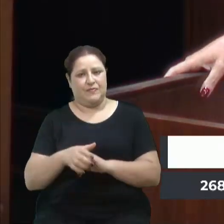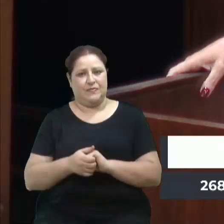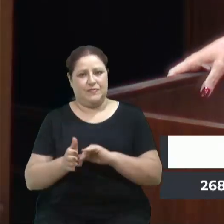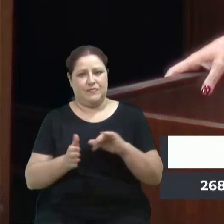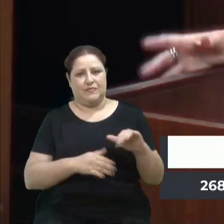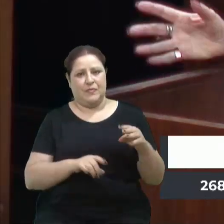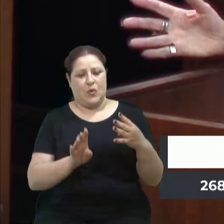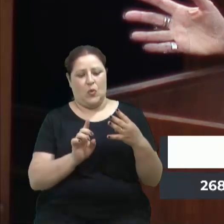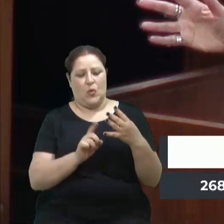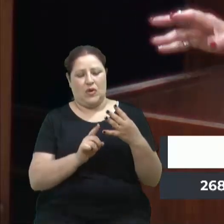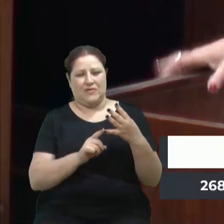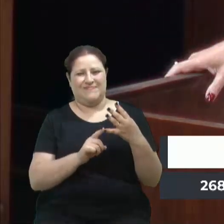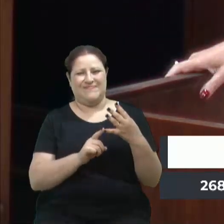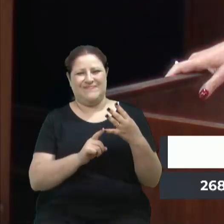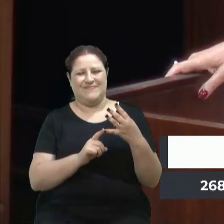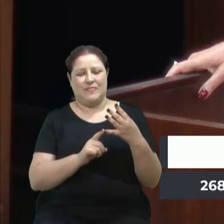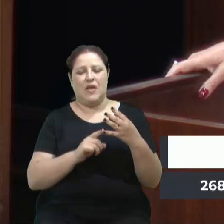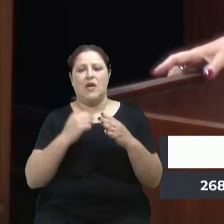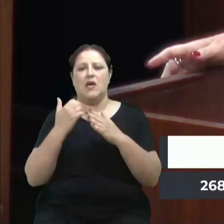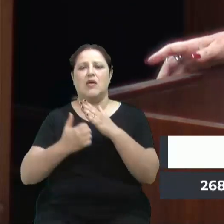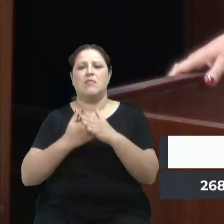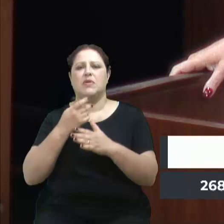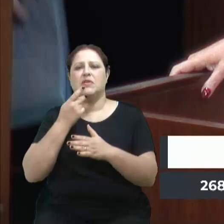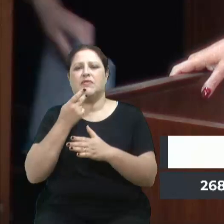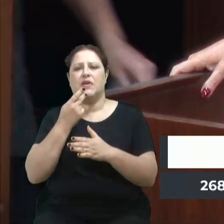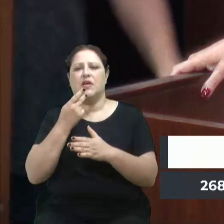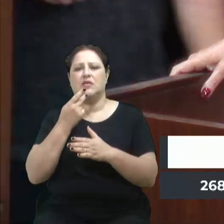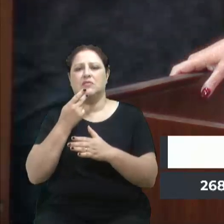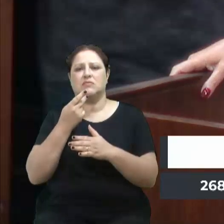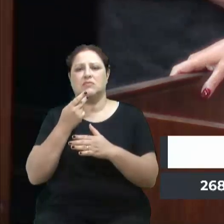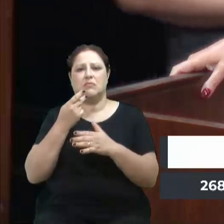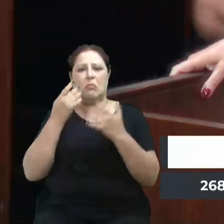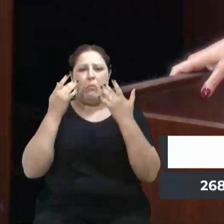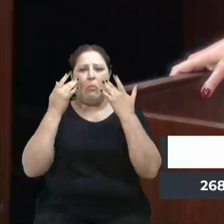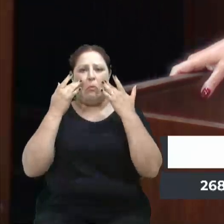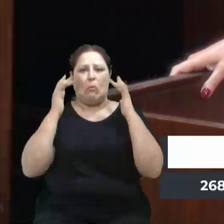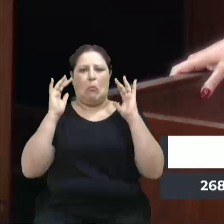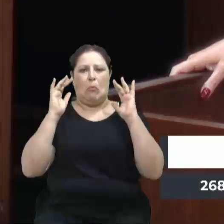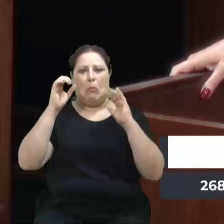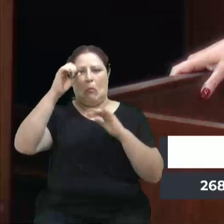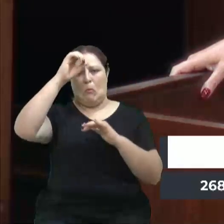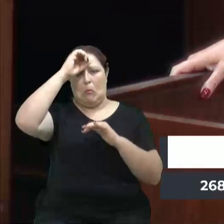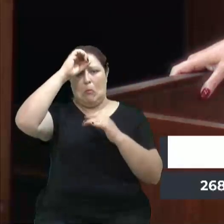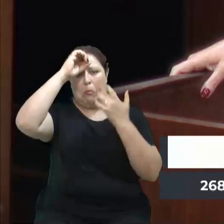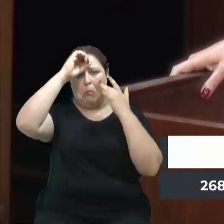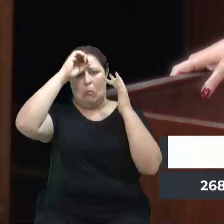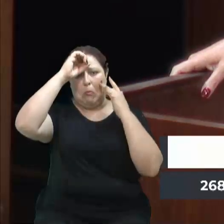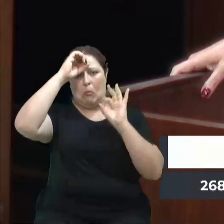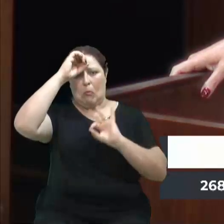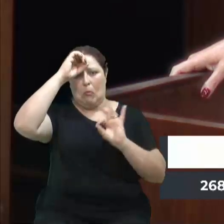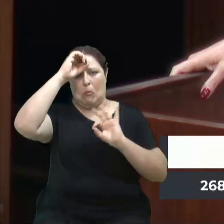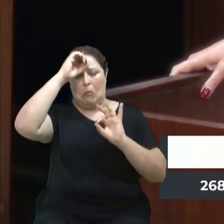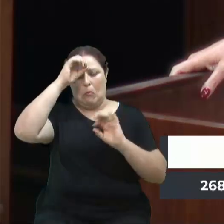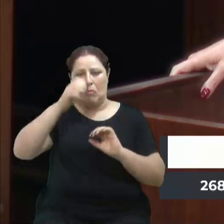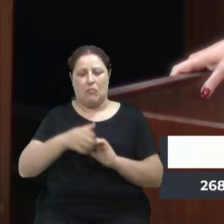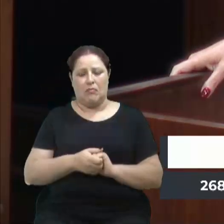nada. Agora, quem é que tem que mesmo saber? As empresas têm